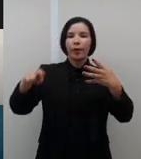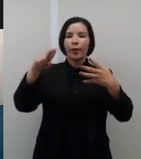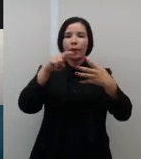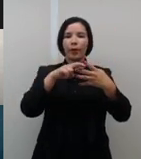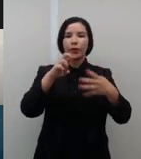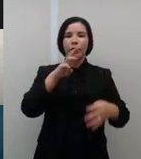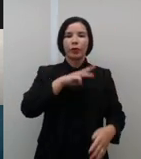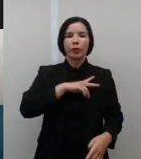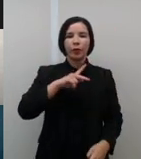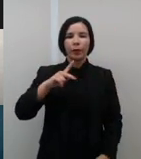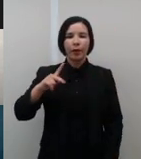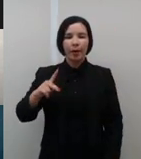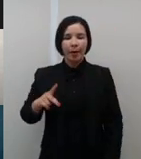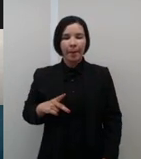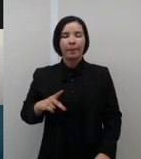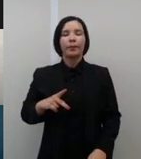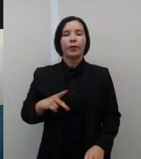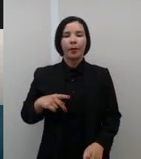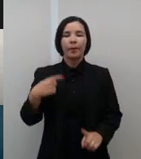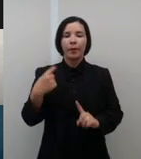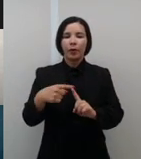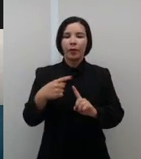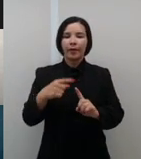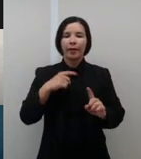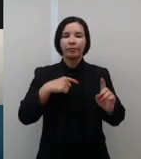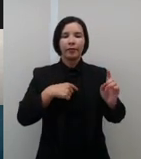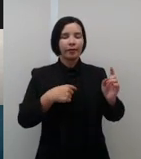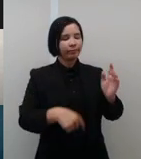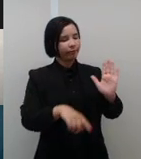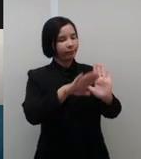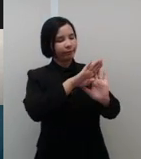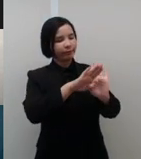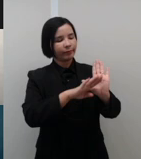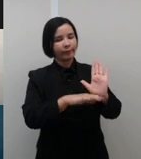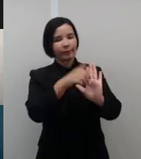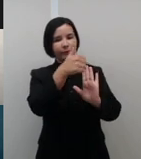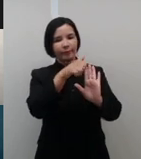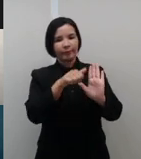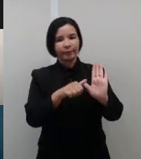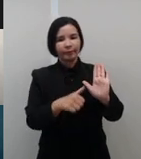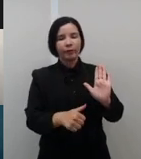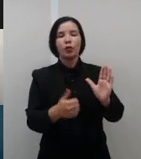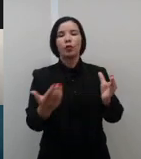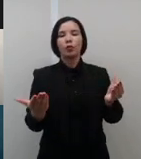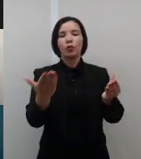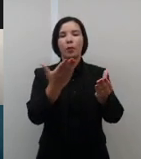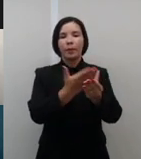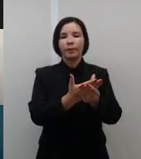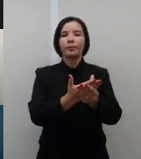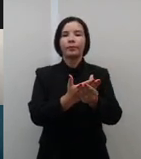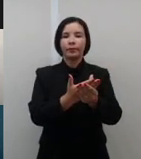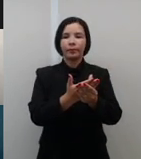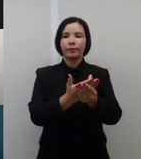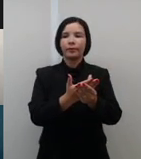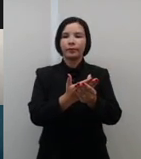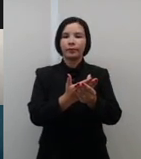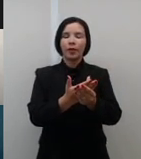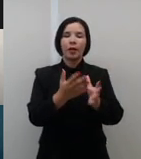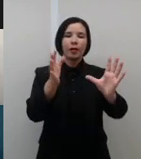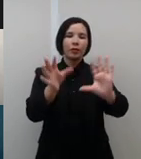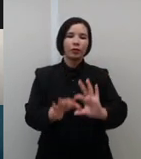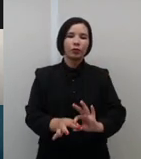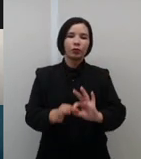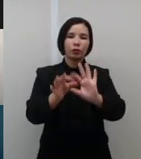Paranense, pelas razões que sintetizo na ementa que disponibilizei aos doutos